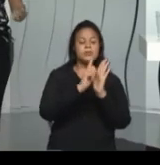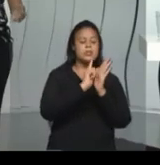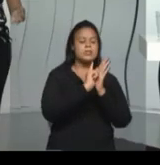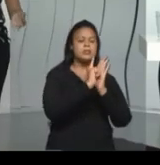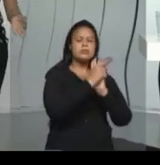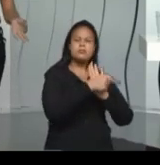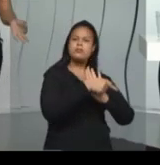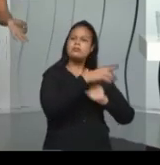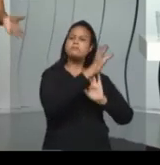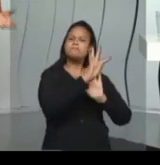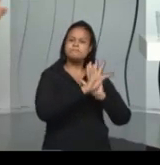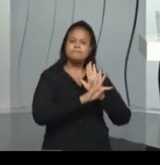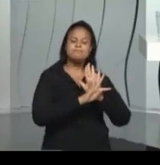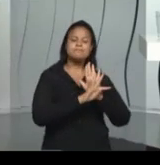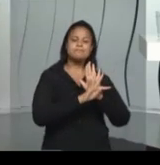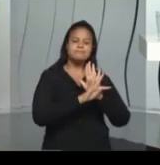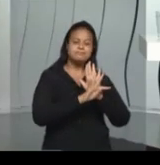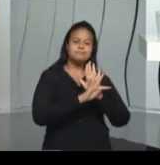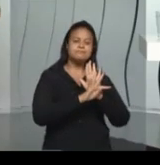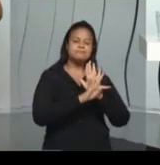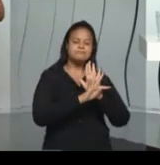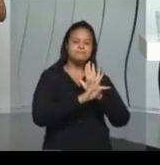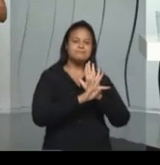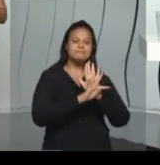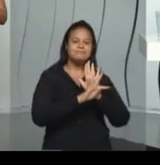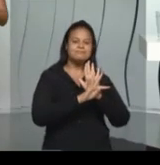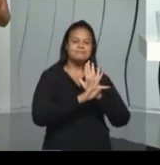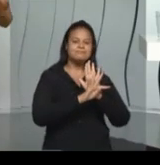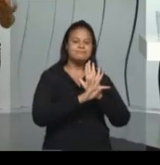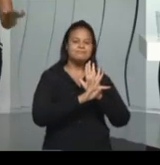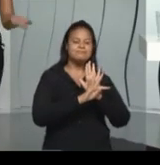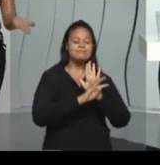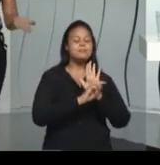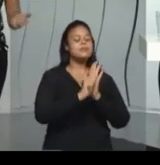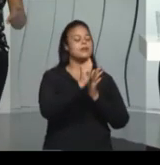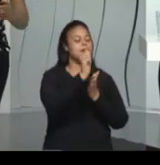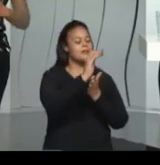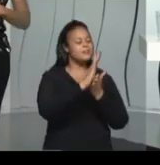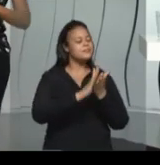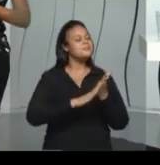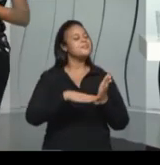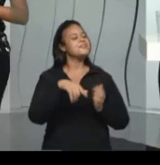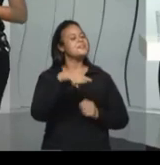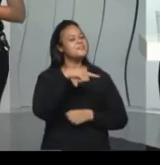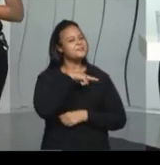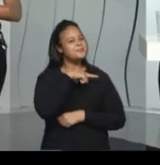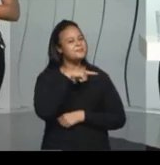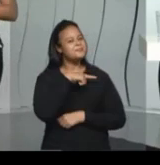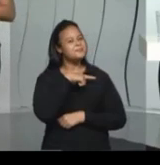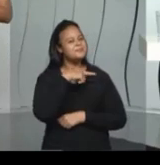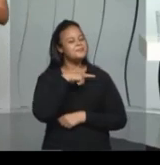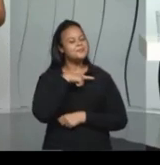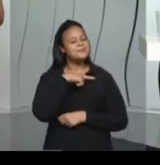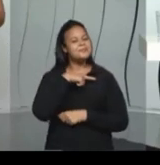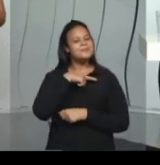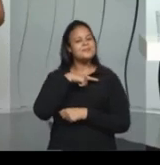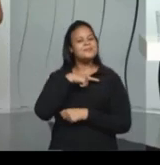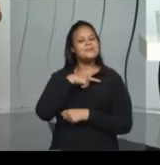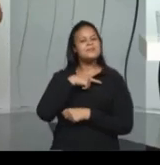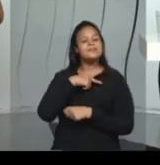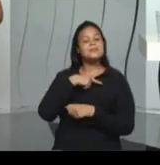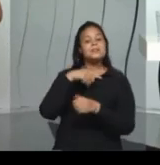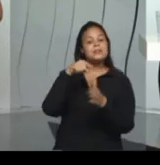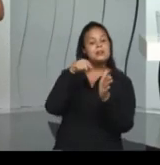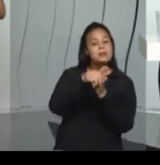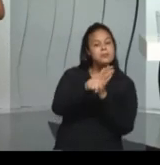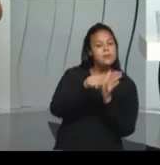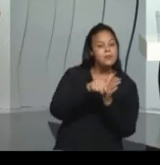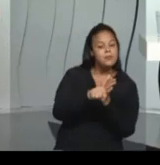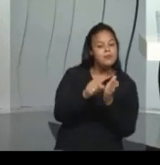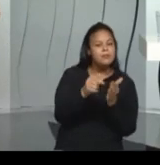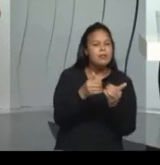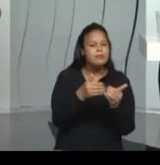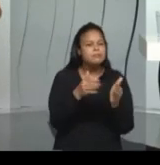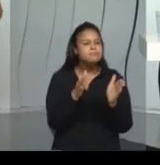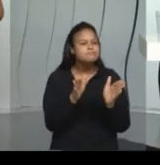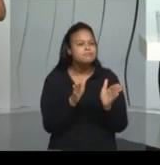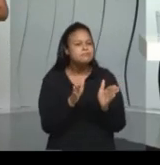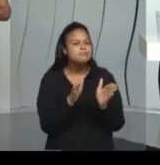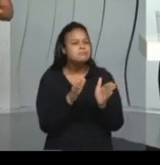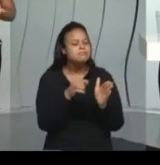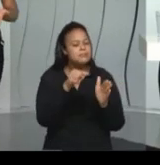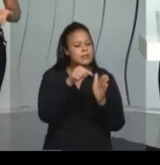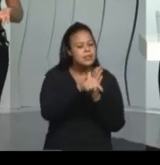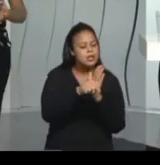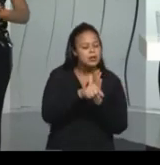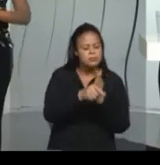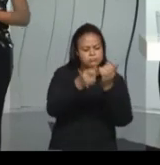gêneros textuais, e faremos atividades, ora questões abertas, que a gente também chama